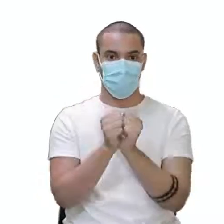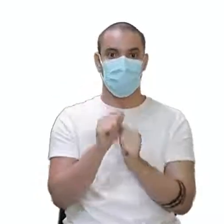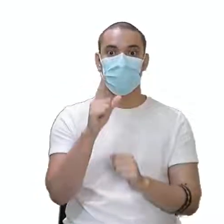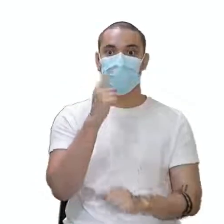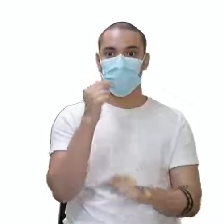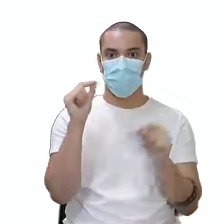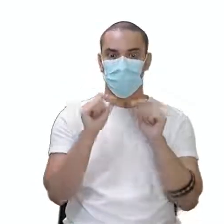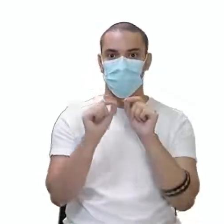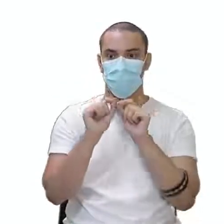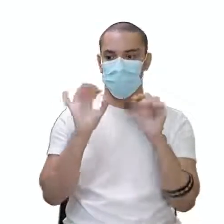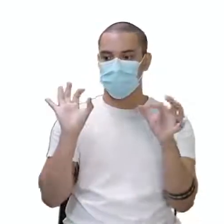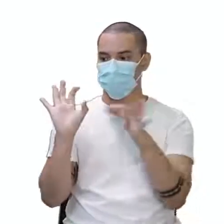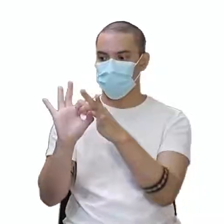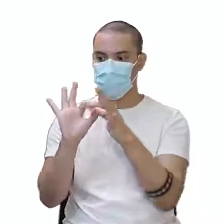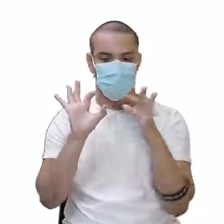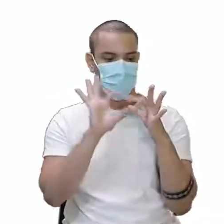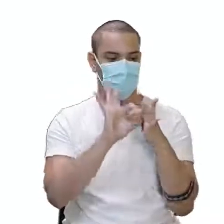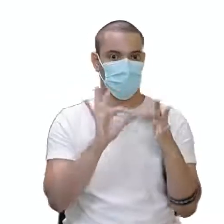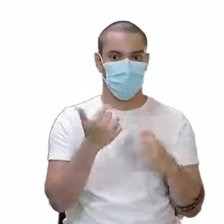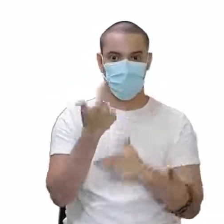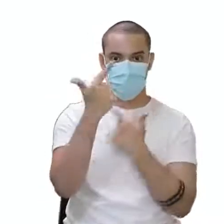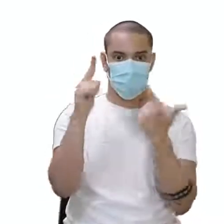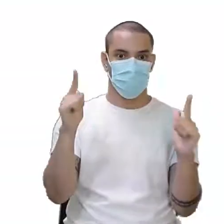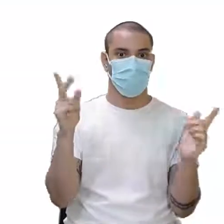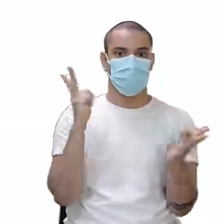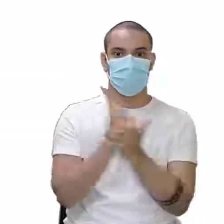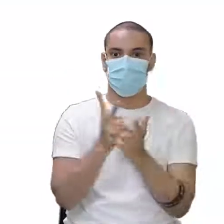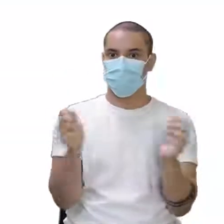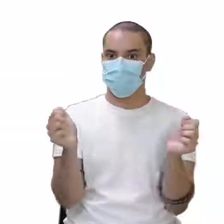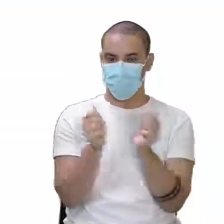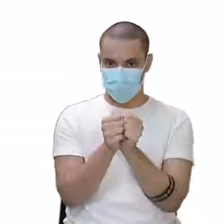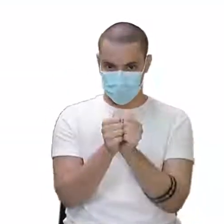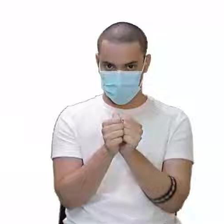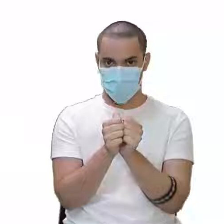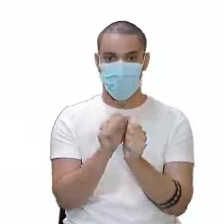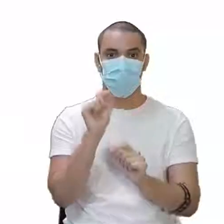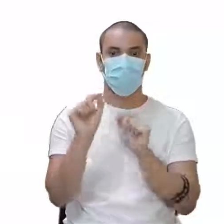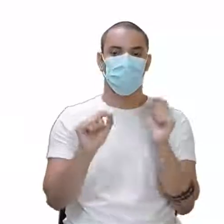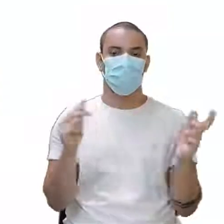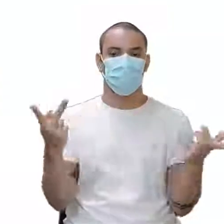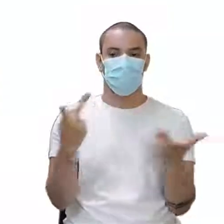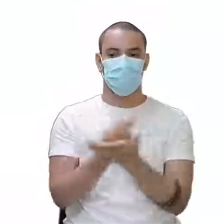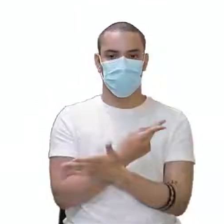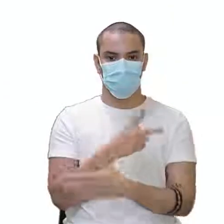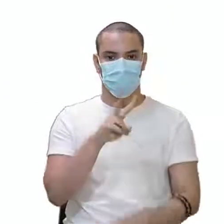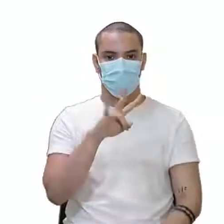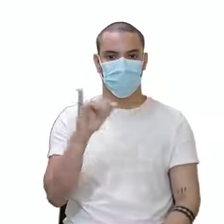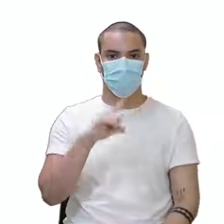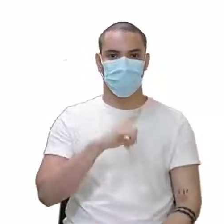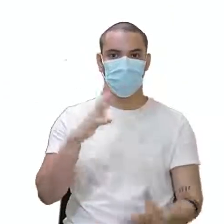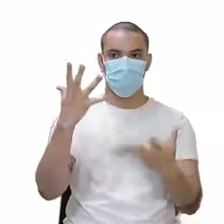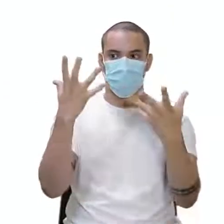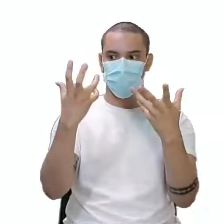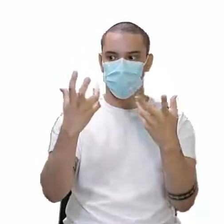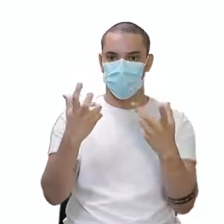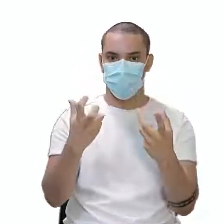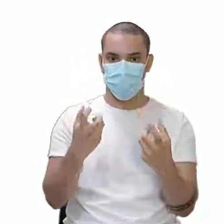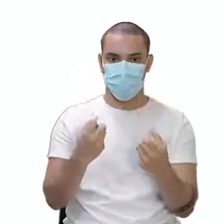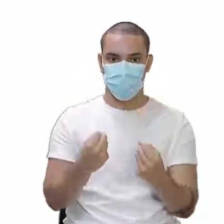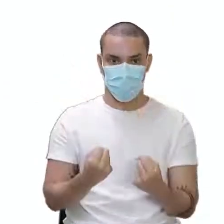né? Elas se conectam uma com a outra. Só andam juntinhas. E aí o que vai acontecer? Vai ficar pesado, vai